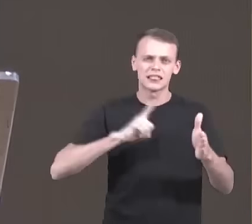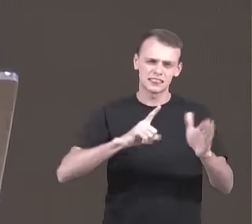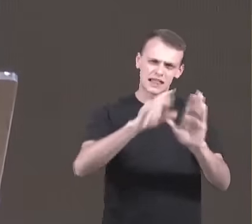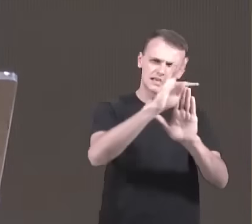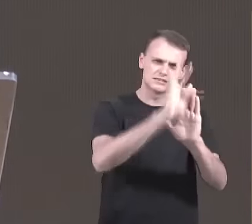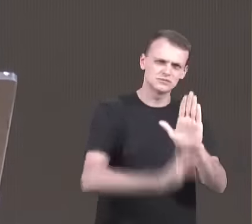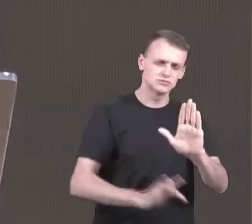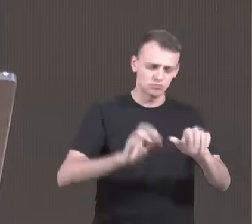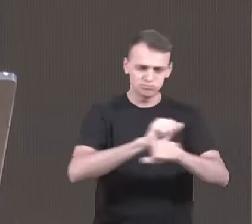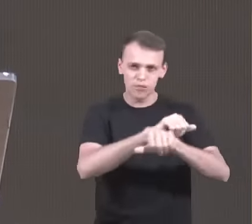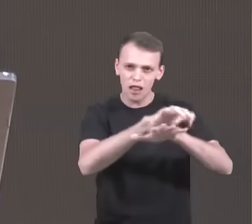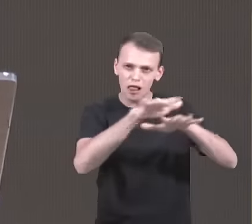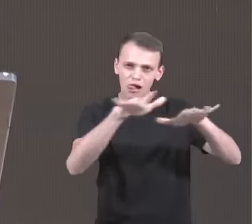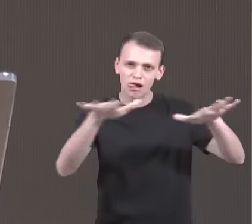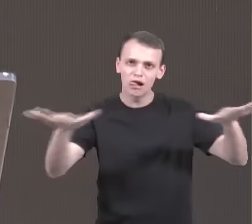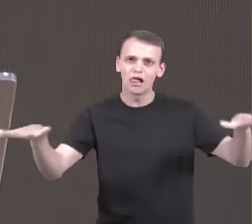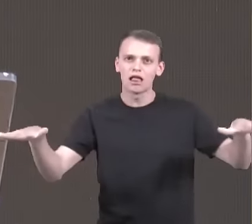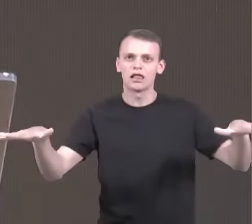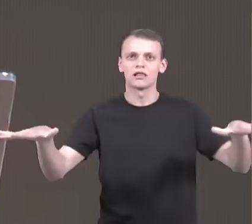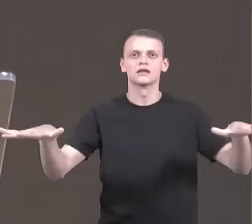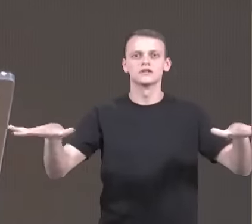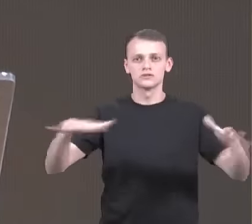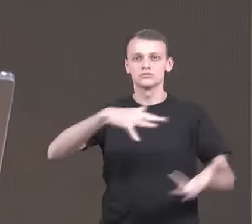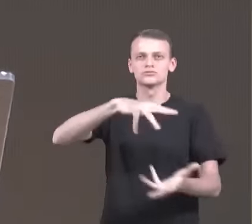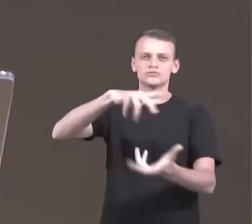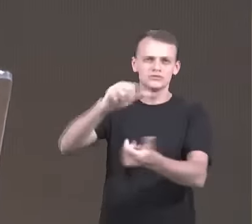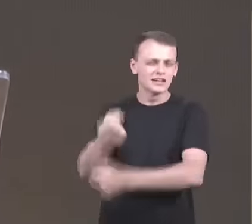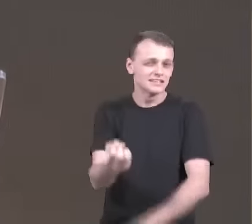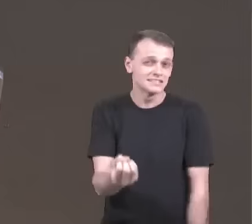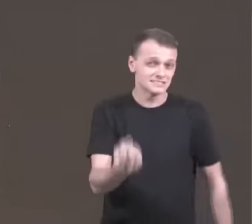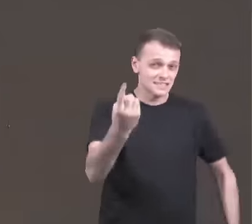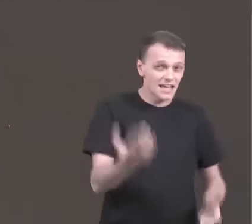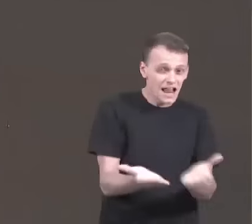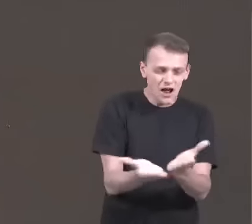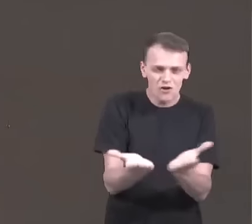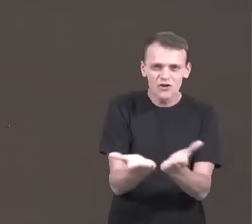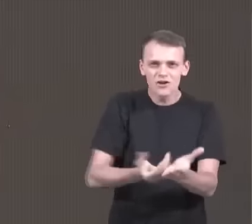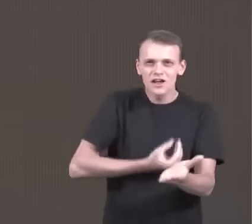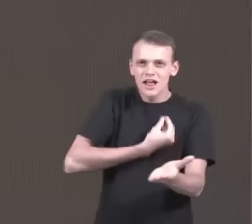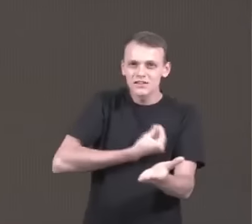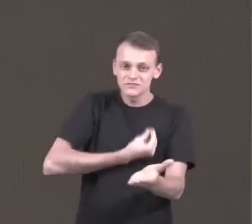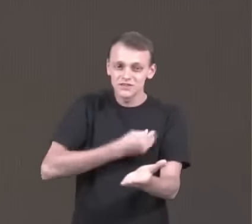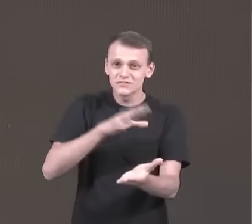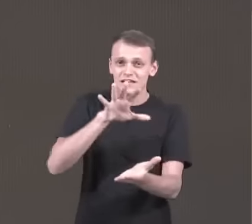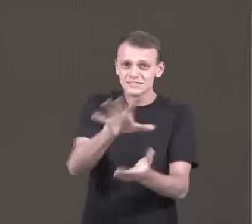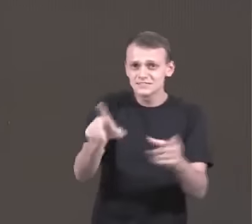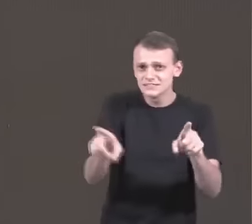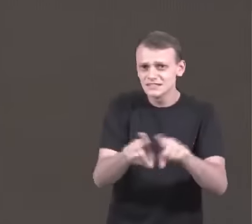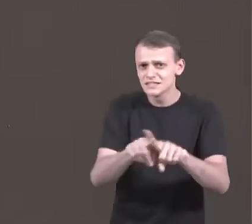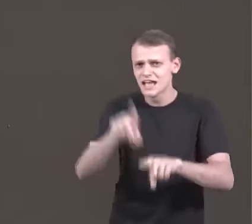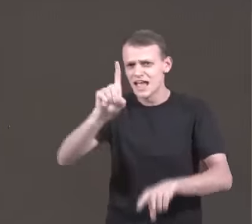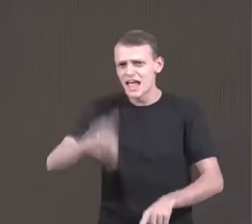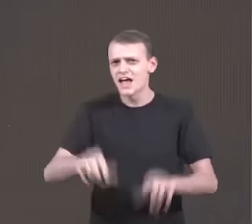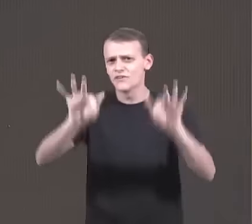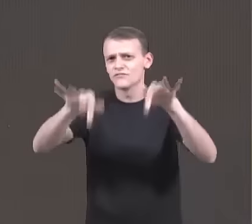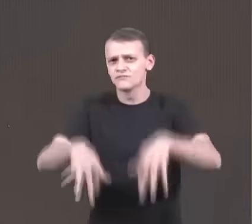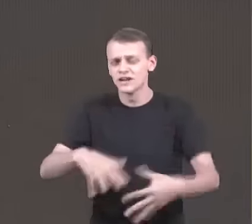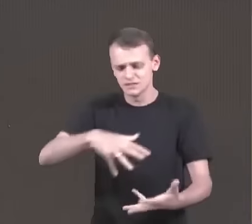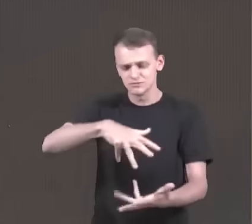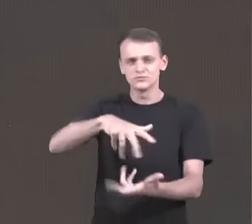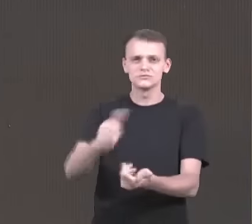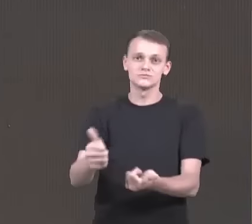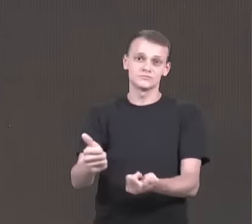terço de toda a população mundial. Será que os crentes daqueles dias diziam também, é o fim dos